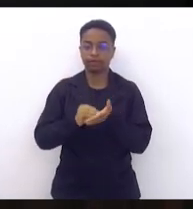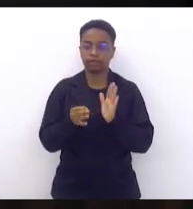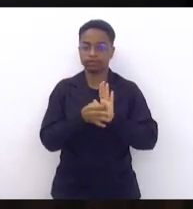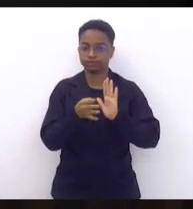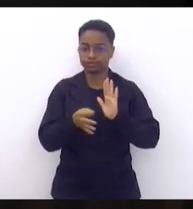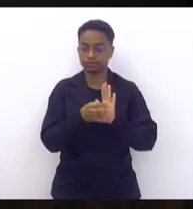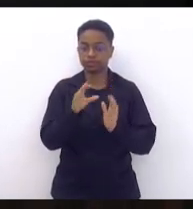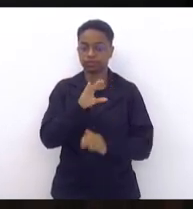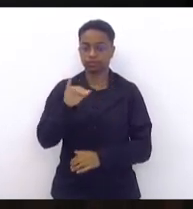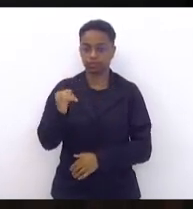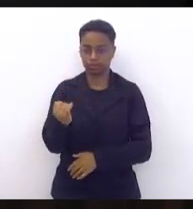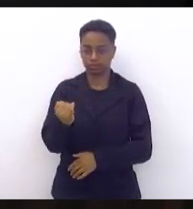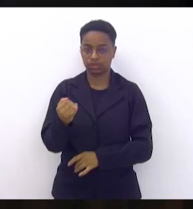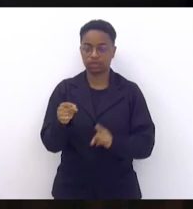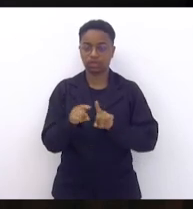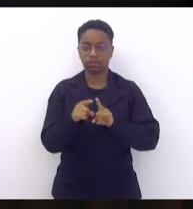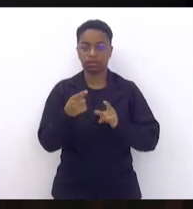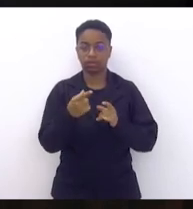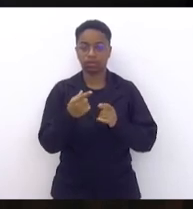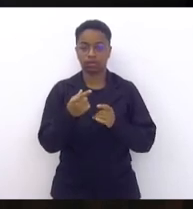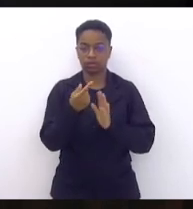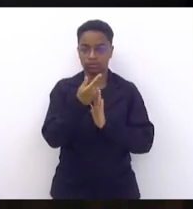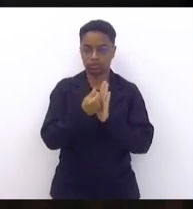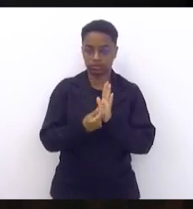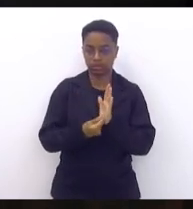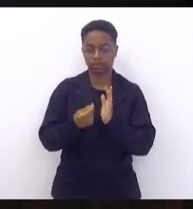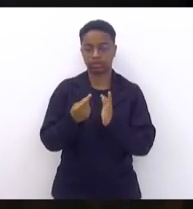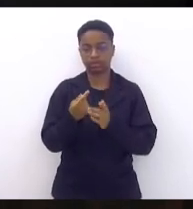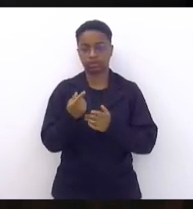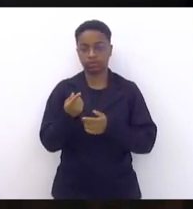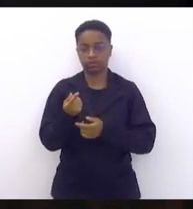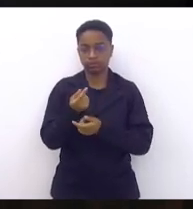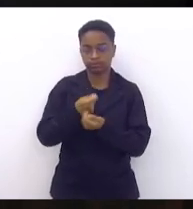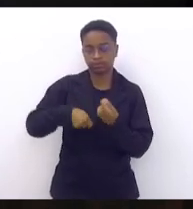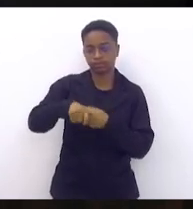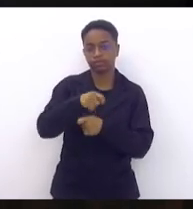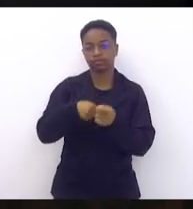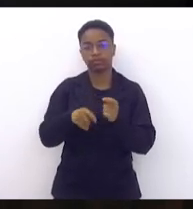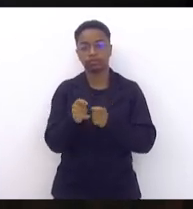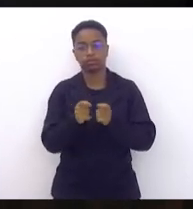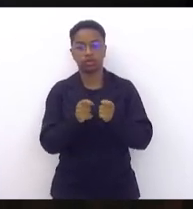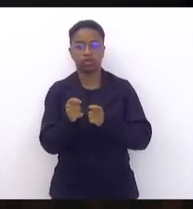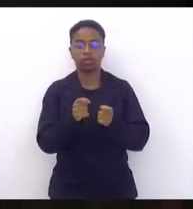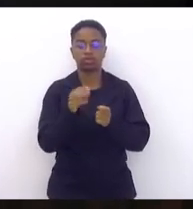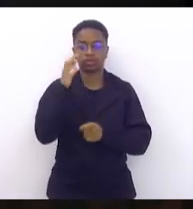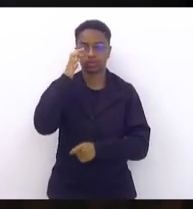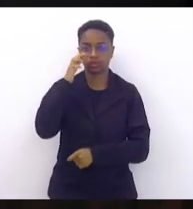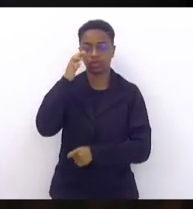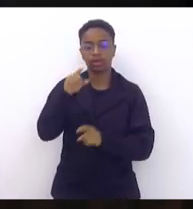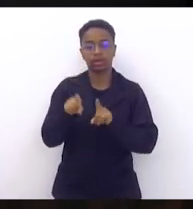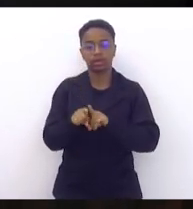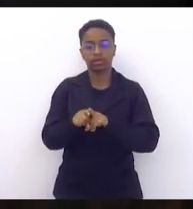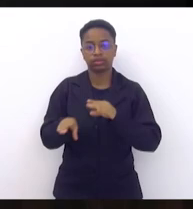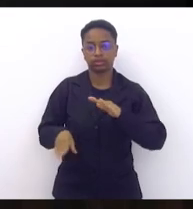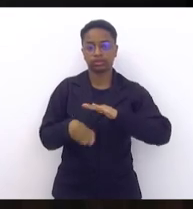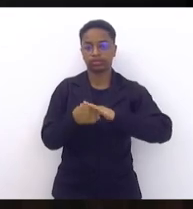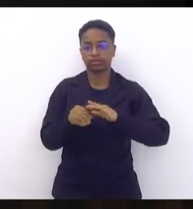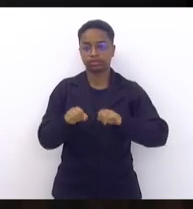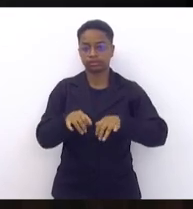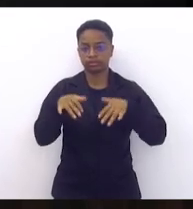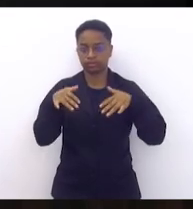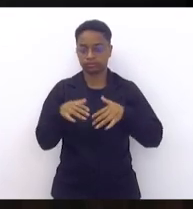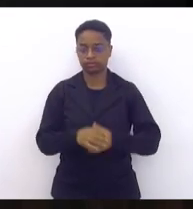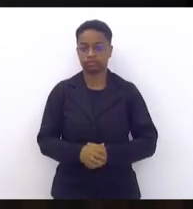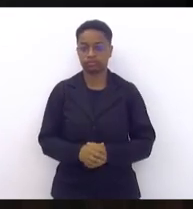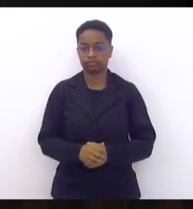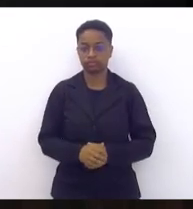comissões Constituição e Justiça, de Orçamento, Finanças, Fiscalização Financeira e Controle, as emendas de plenário. Para emitir